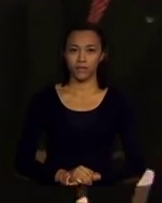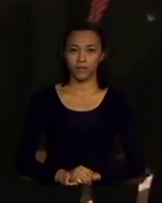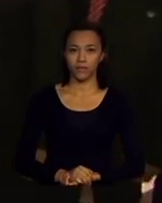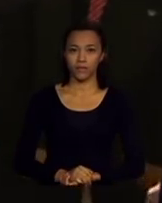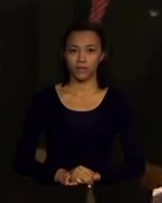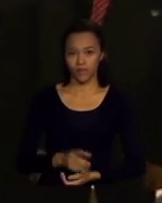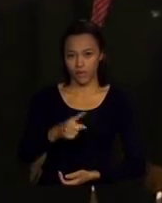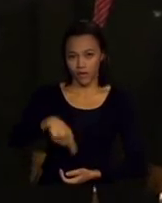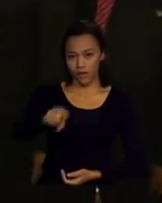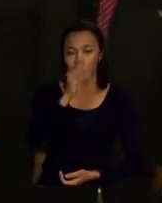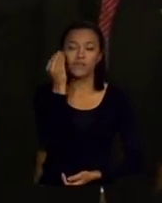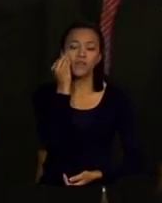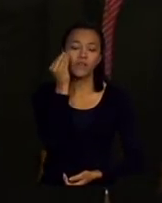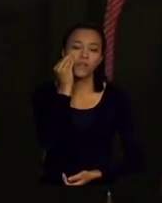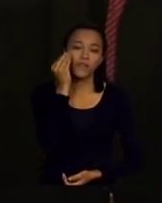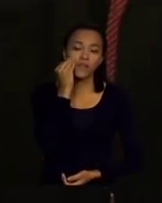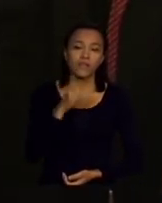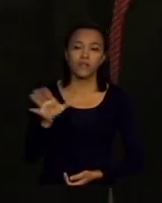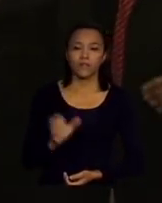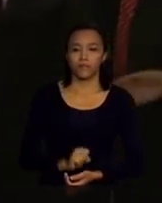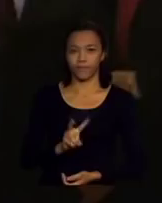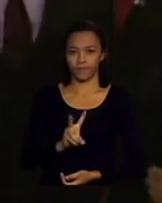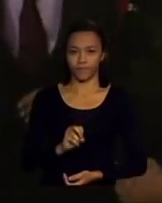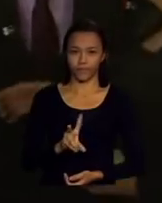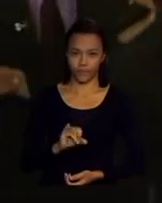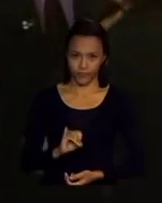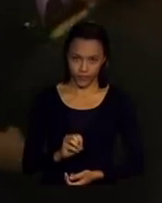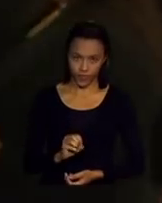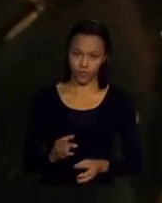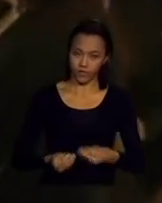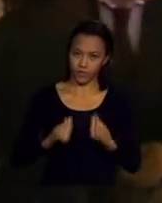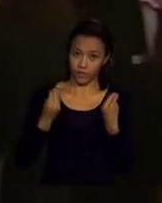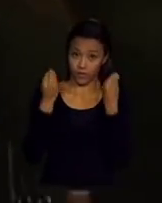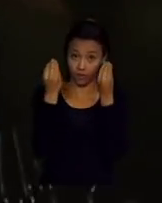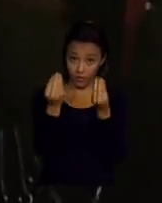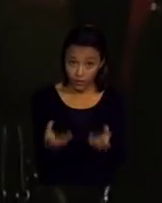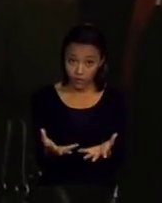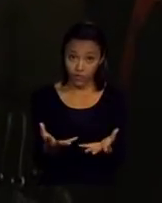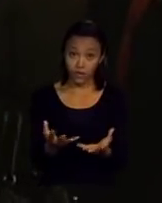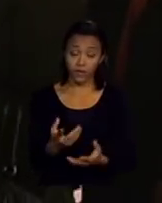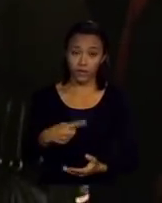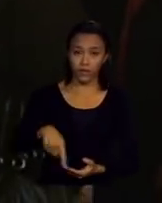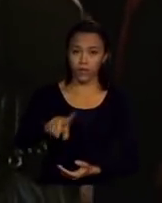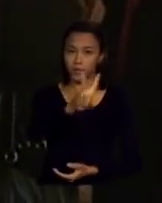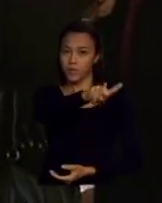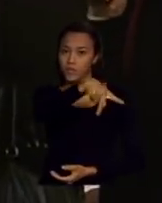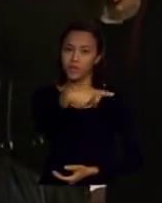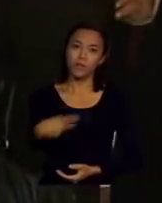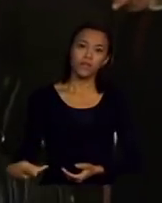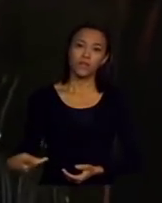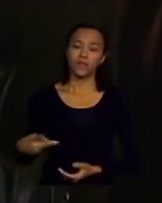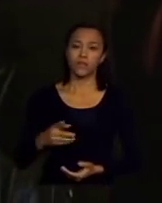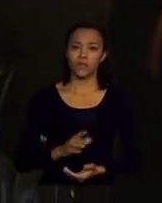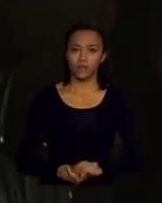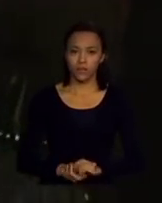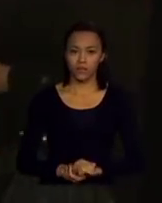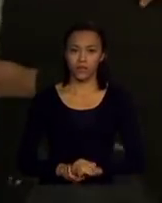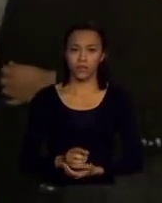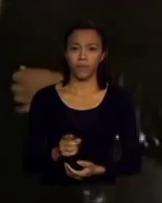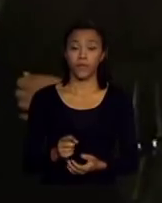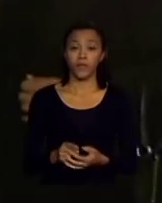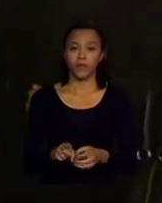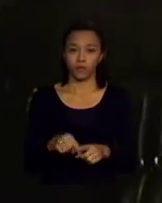Você acompanha ao vivo a visita, a entrega pela presidenta Dilma Rousseff de retroescavadeiras a